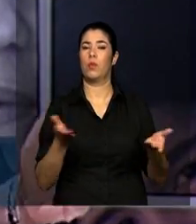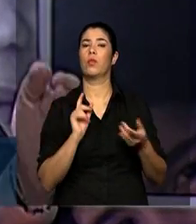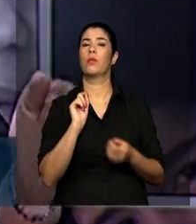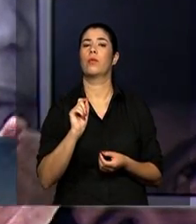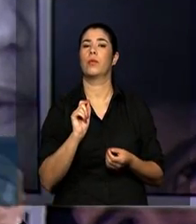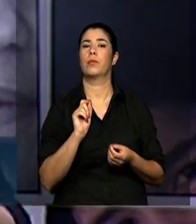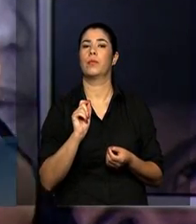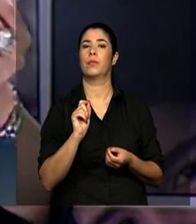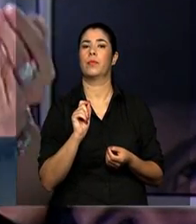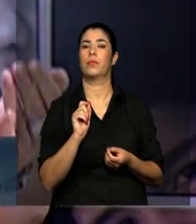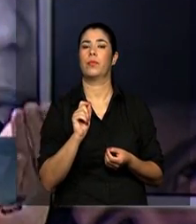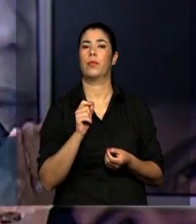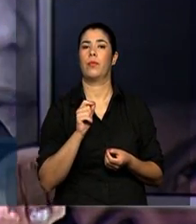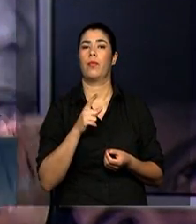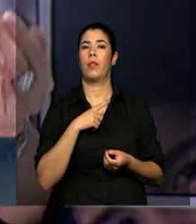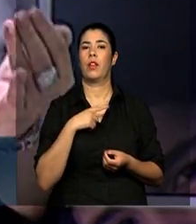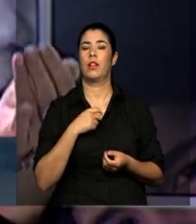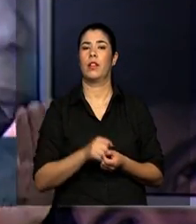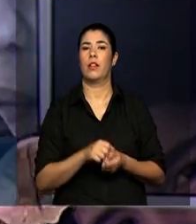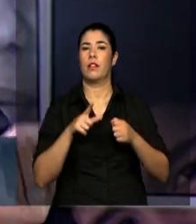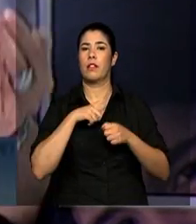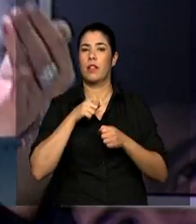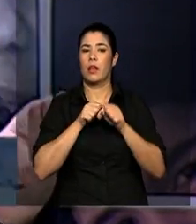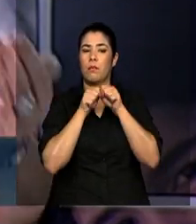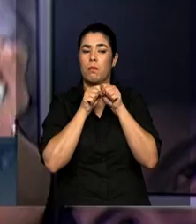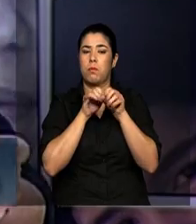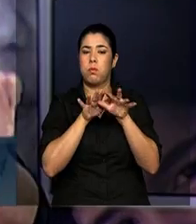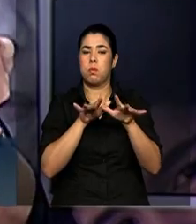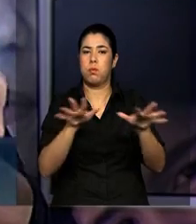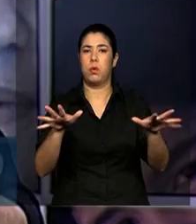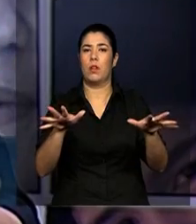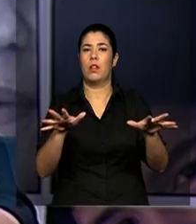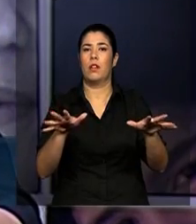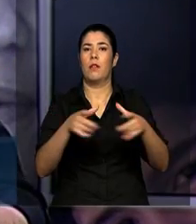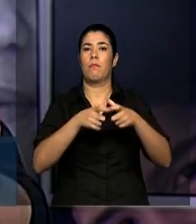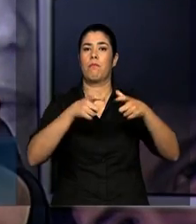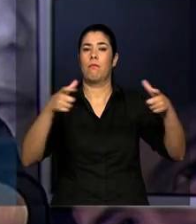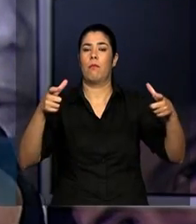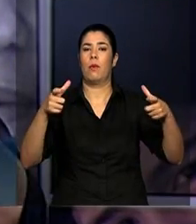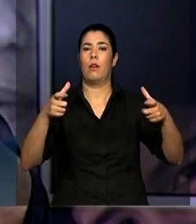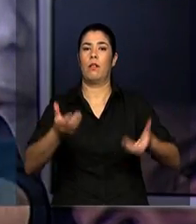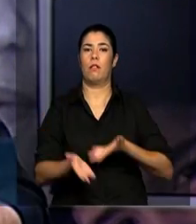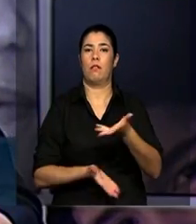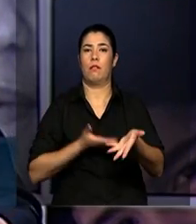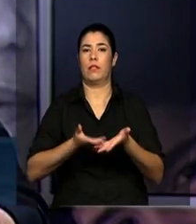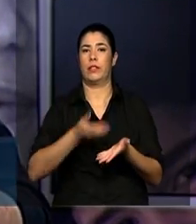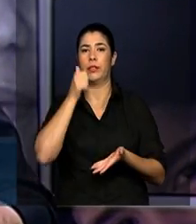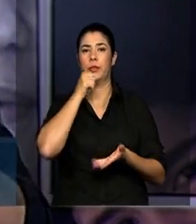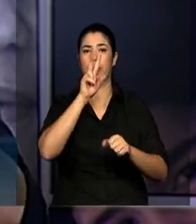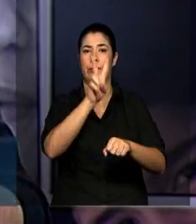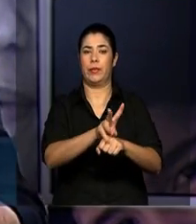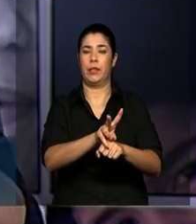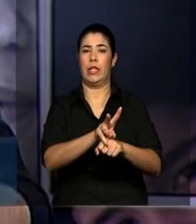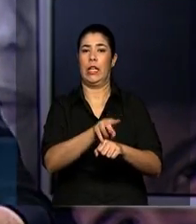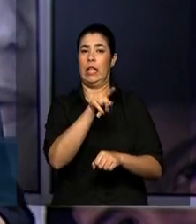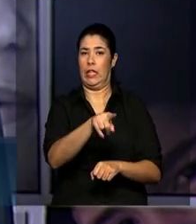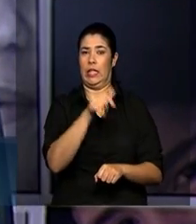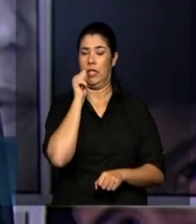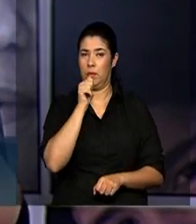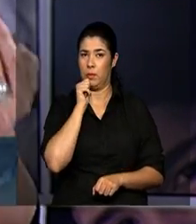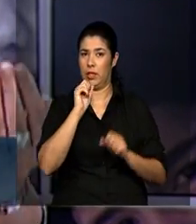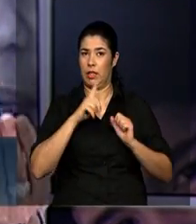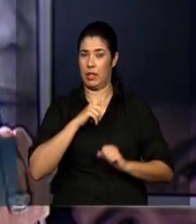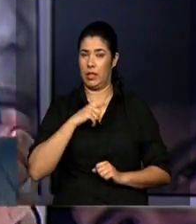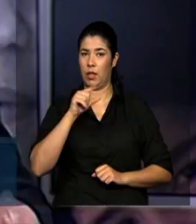é capilarizar mais o atendimento a essa mulher e fazer com que esta mulher tenha a